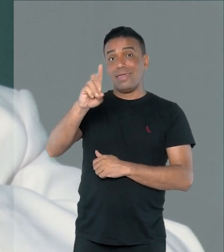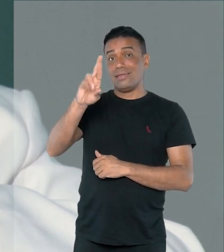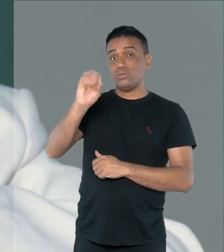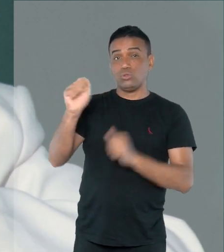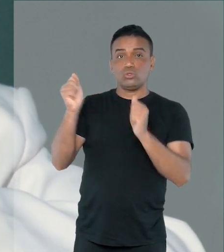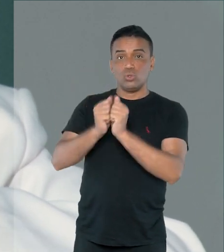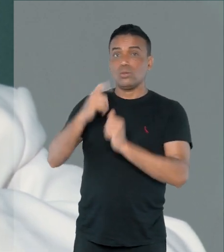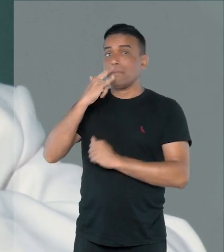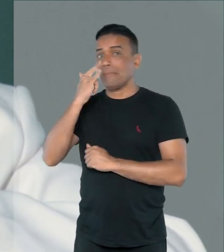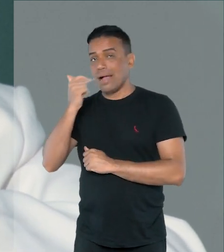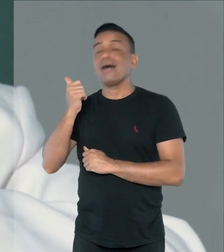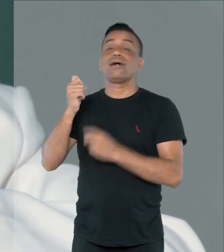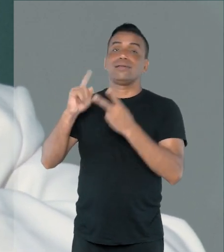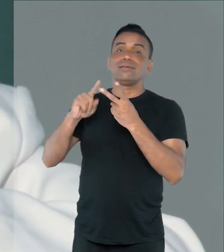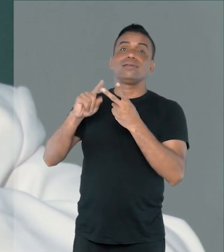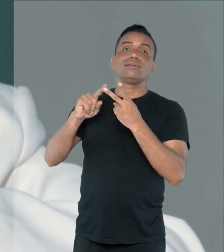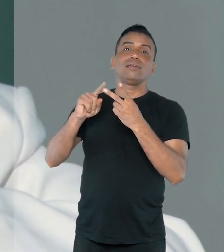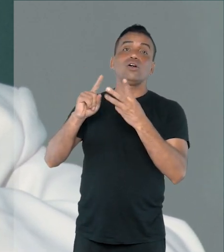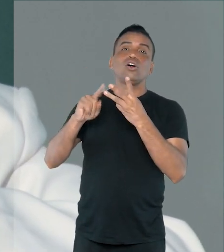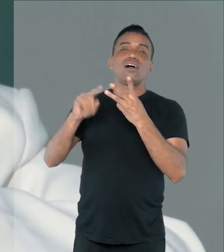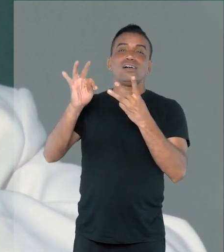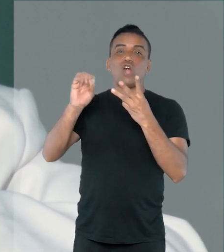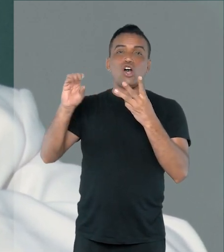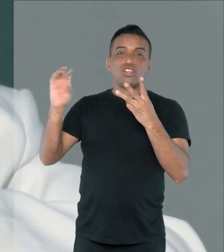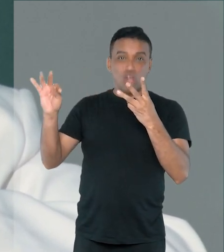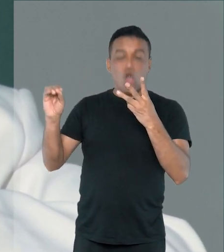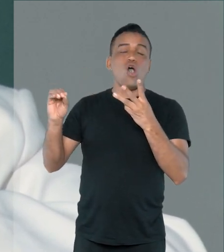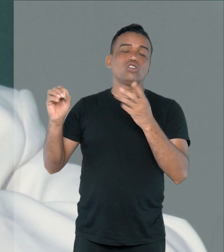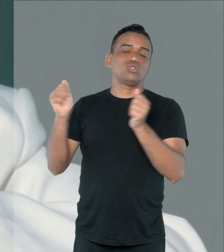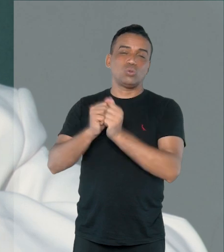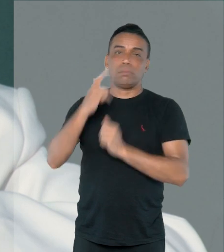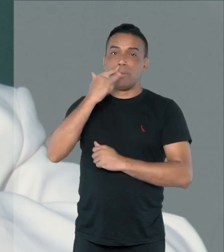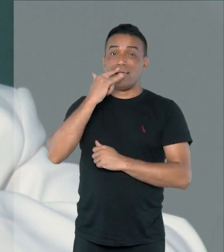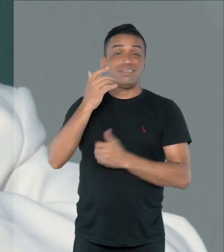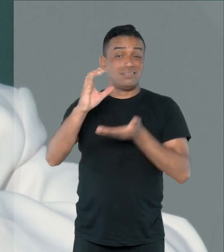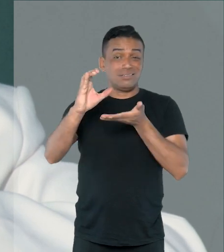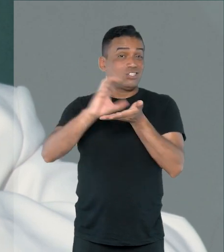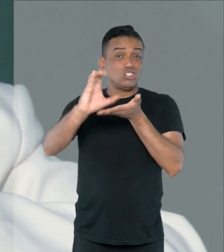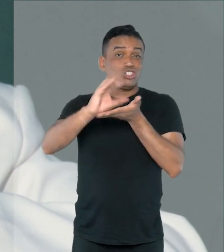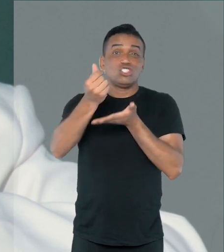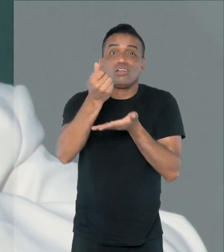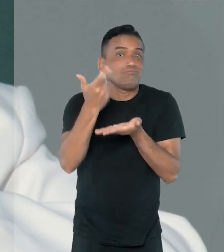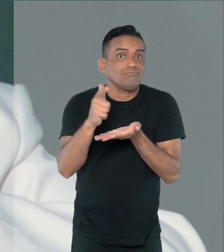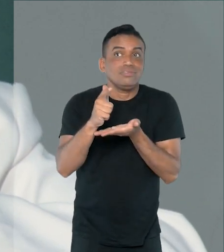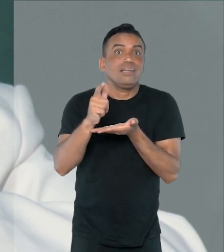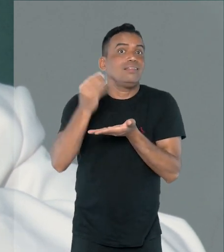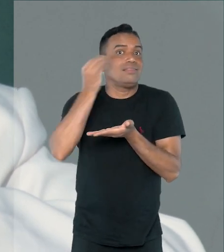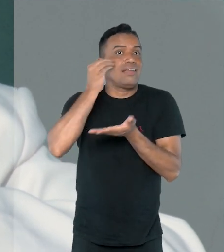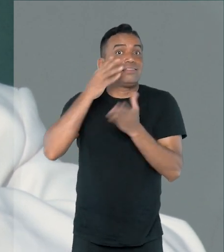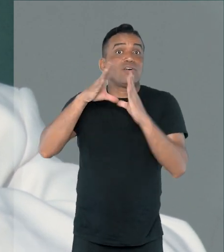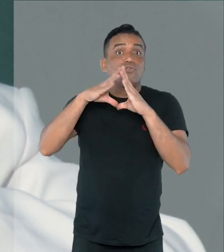eles ficam sem um tostão furado, né? E eles têm que fugir com a princesa Maria